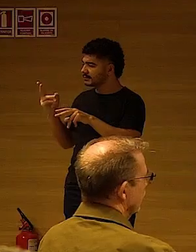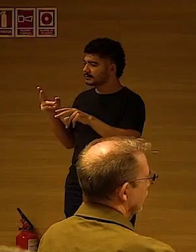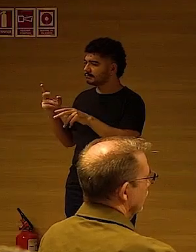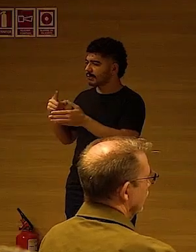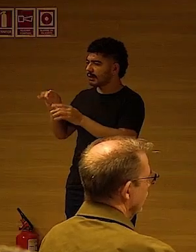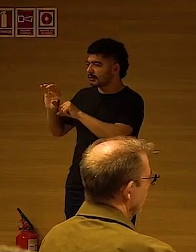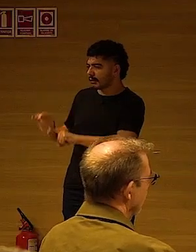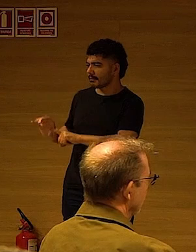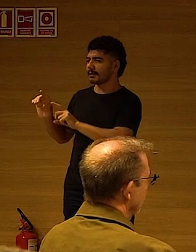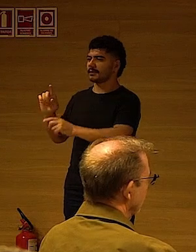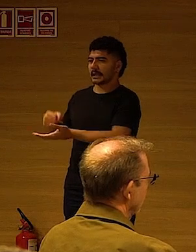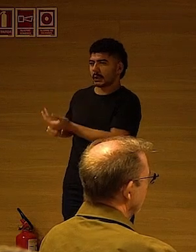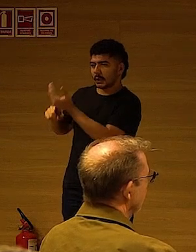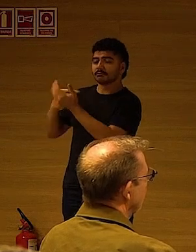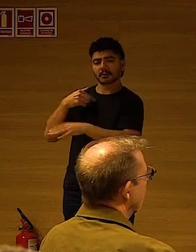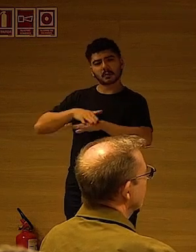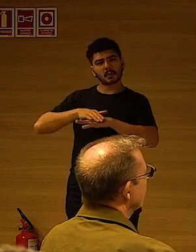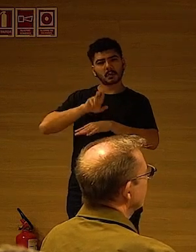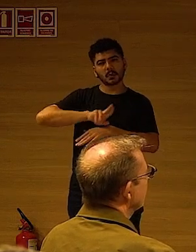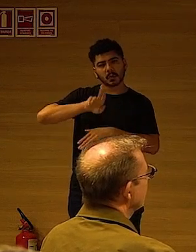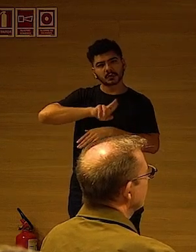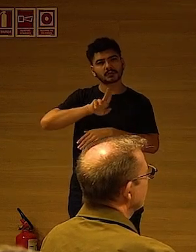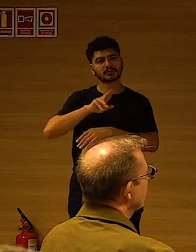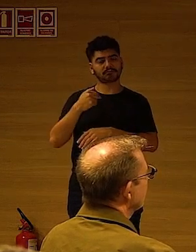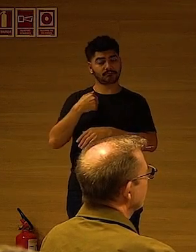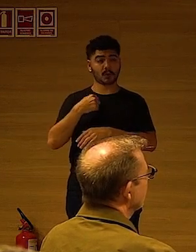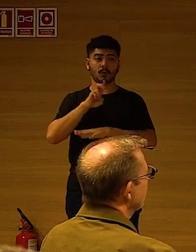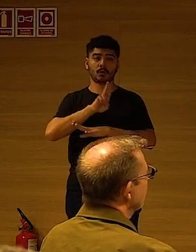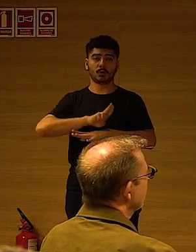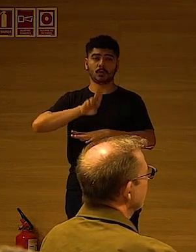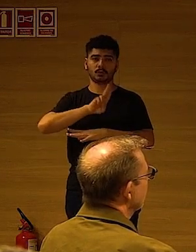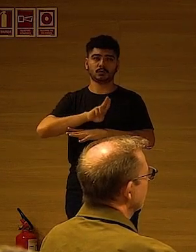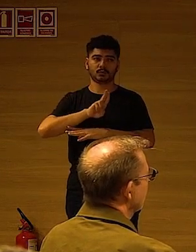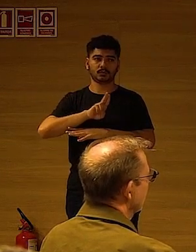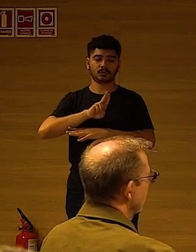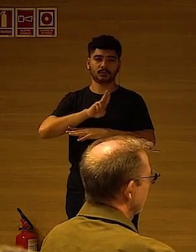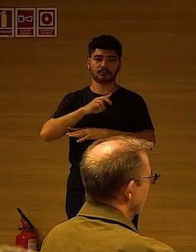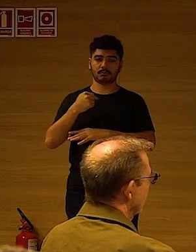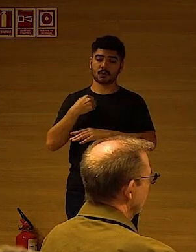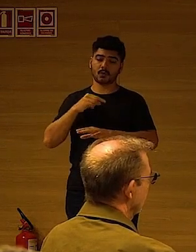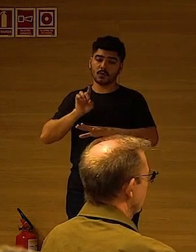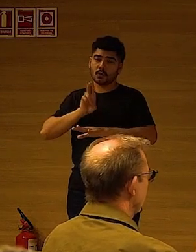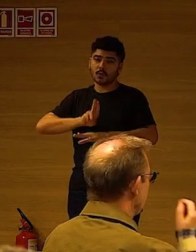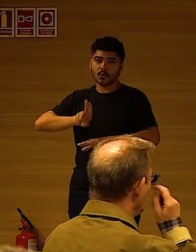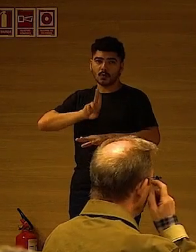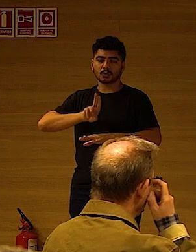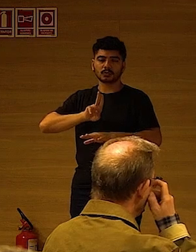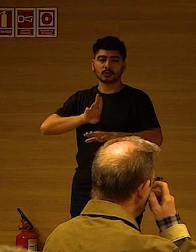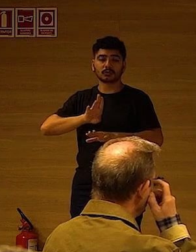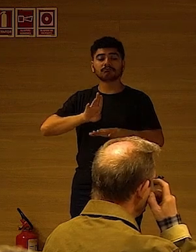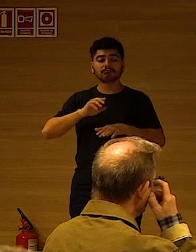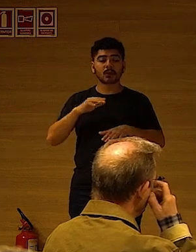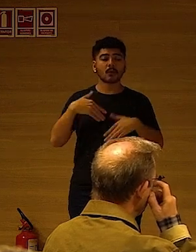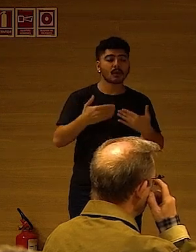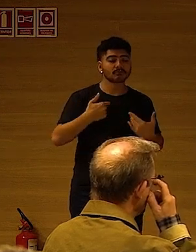tecnológicos, eu uso, eu apenas uso. Quer dizer, quando necessário, eu lanço mão, eu